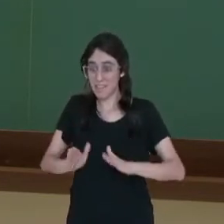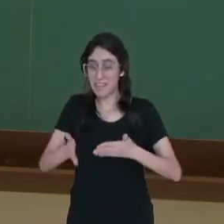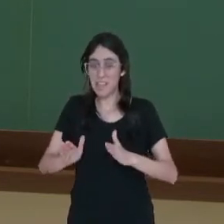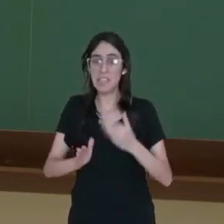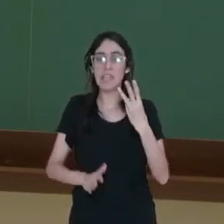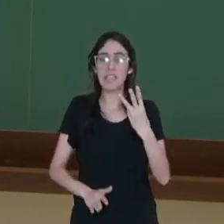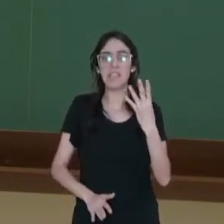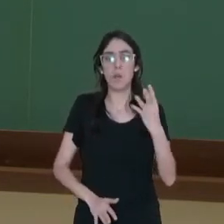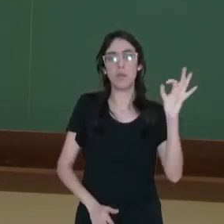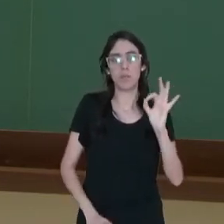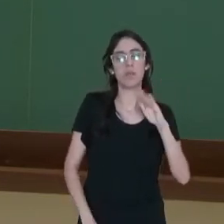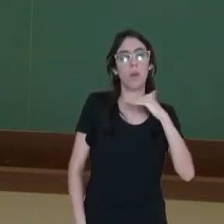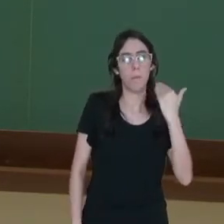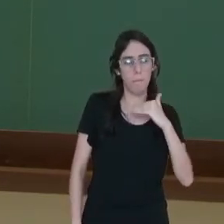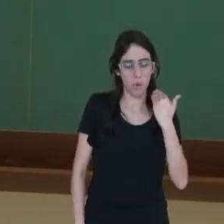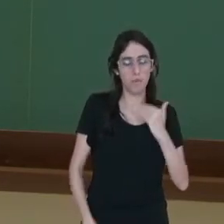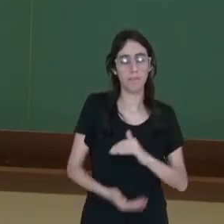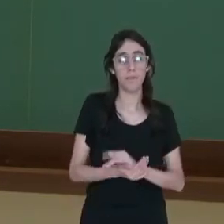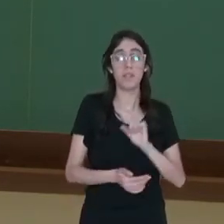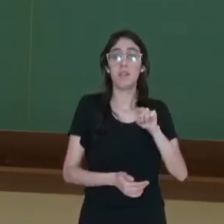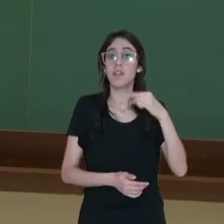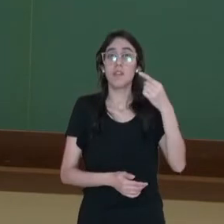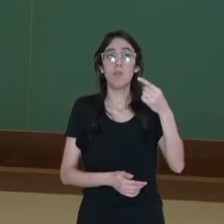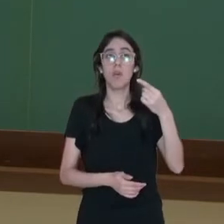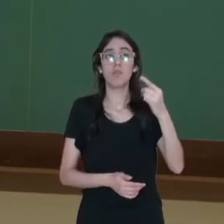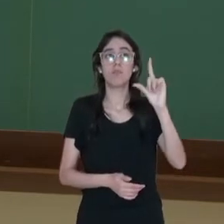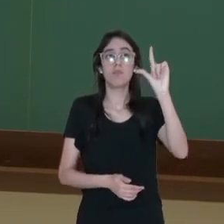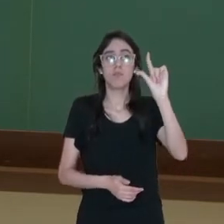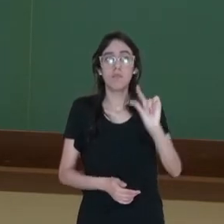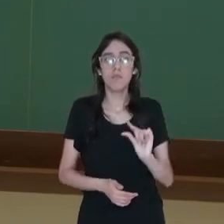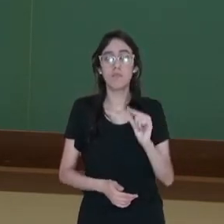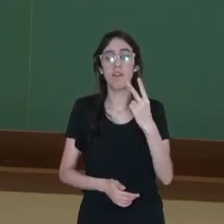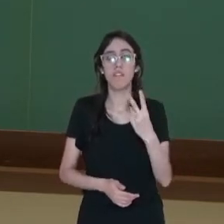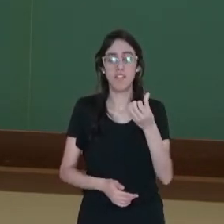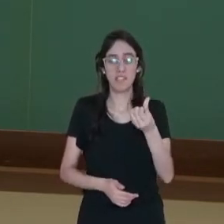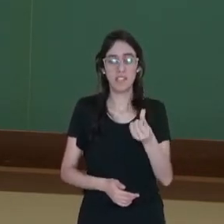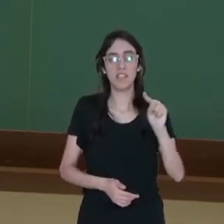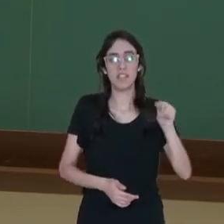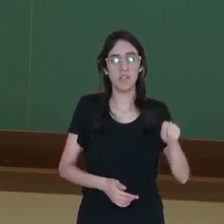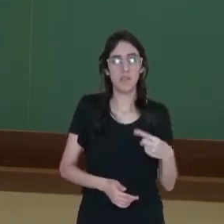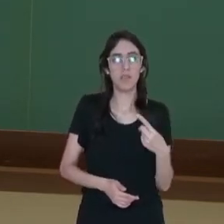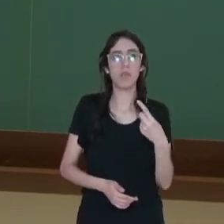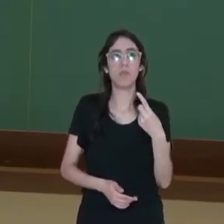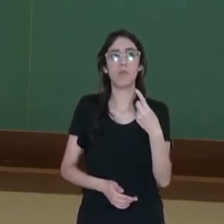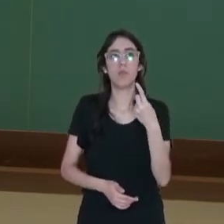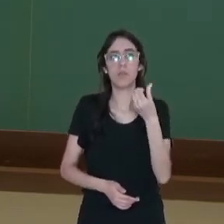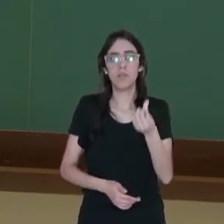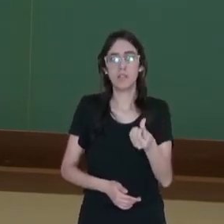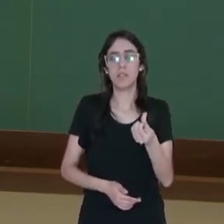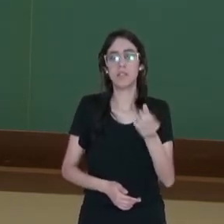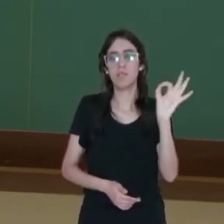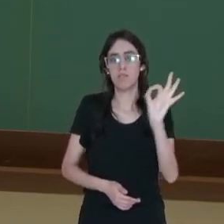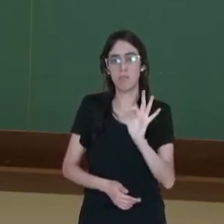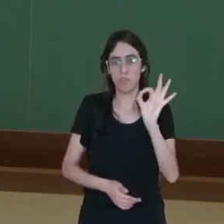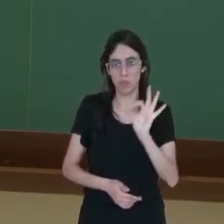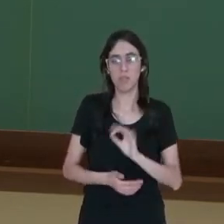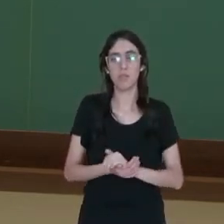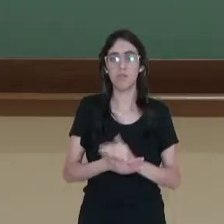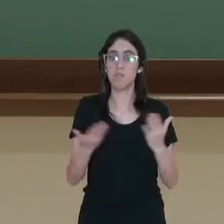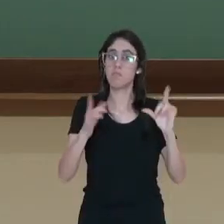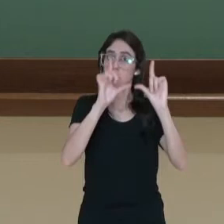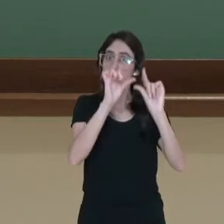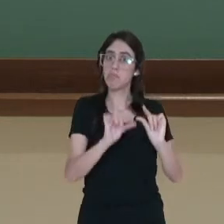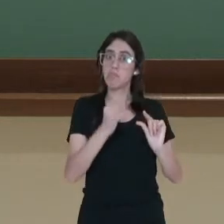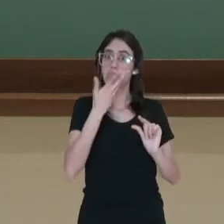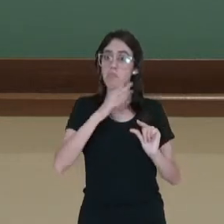passou a ser de 28,6 mortes a cada 1.000 nascimentos. Portanto, uma redução da mortalidade infantil, baseada